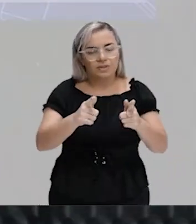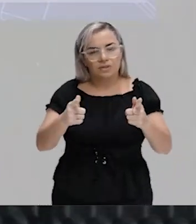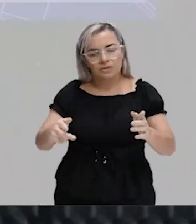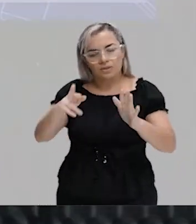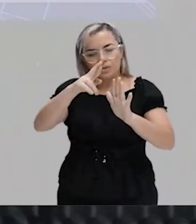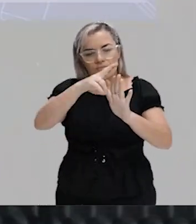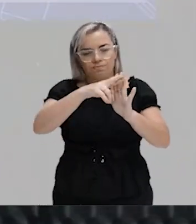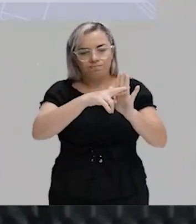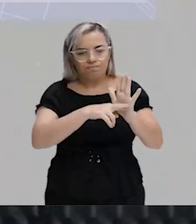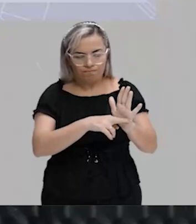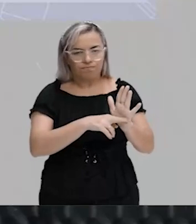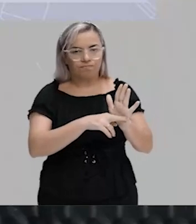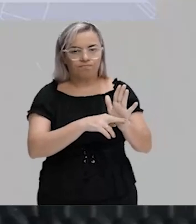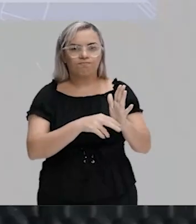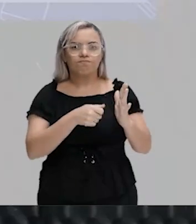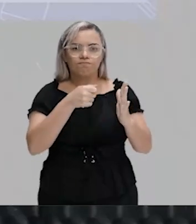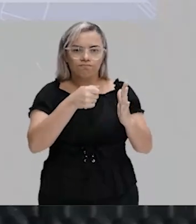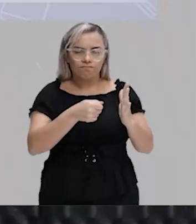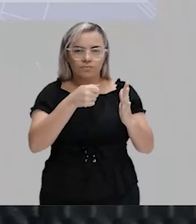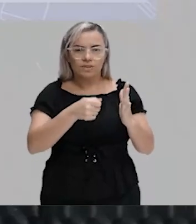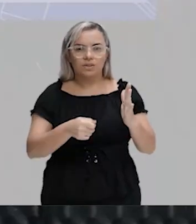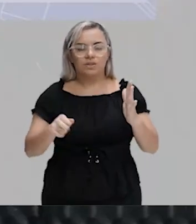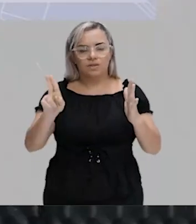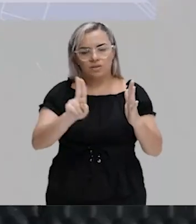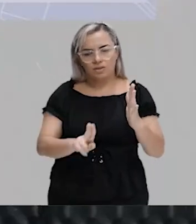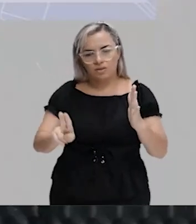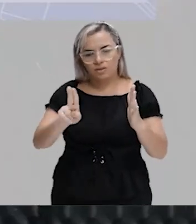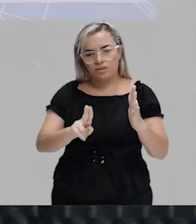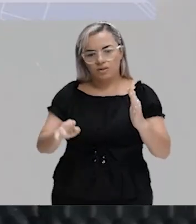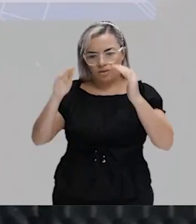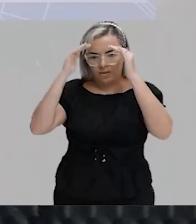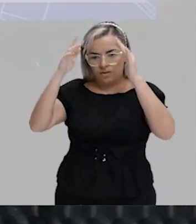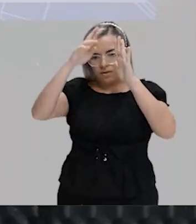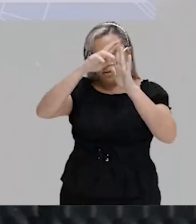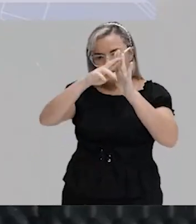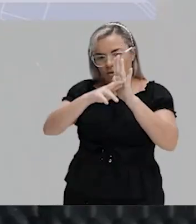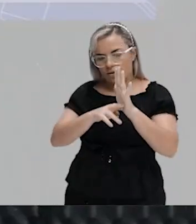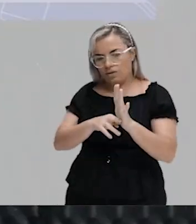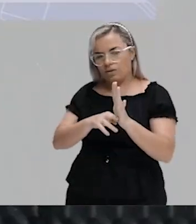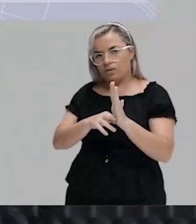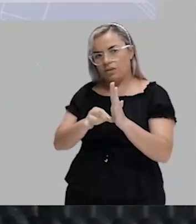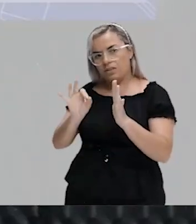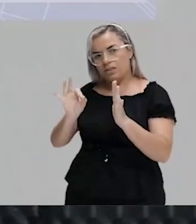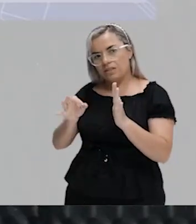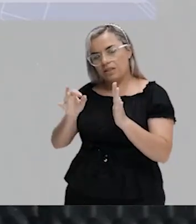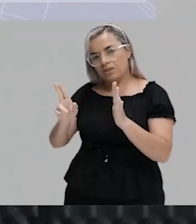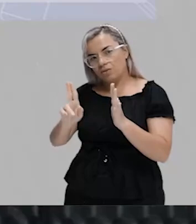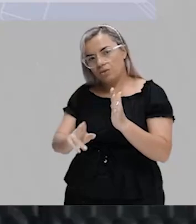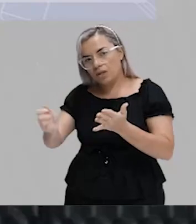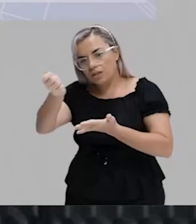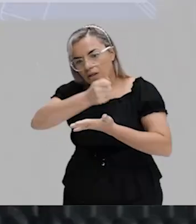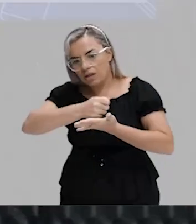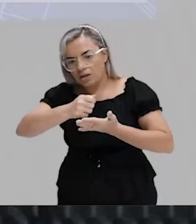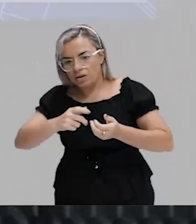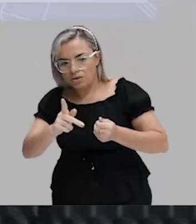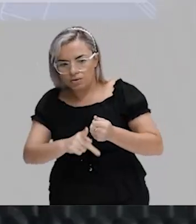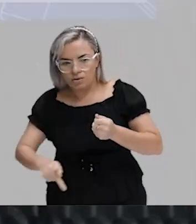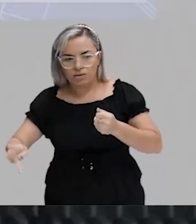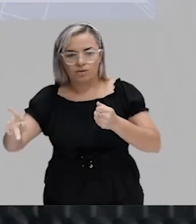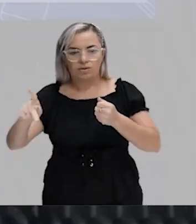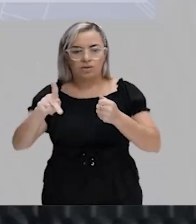é exigida, devemos obedecer à regra da colocação pronominal, que considera